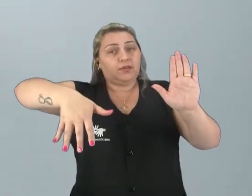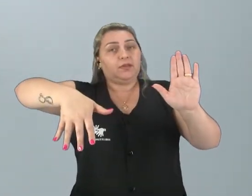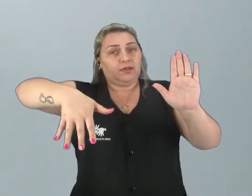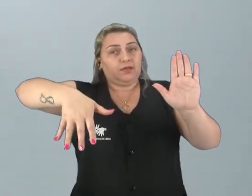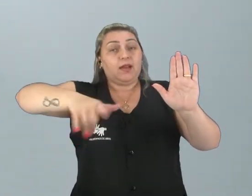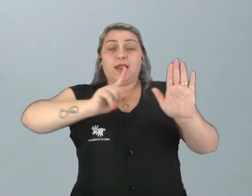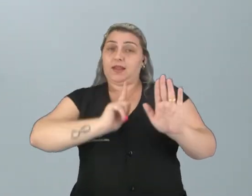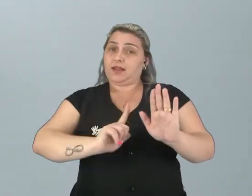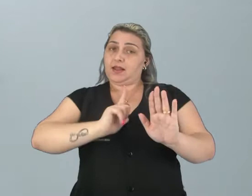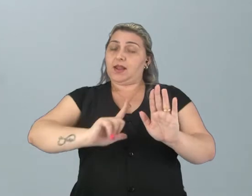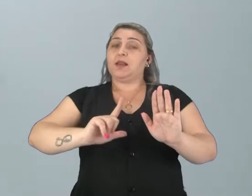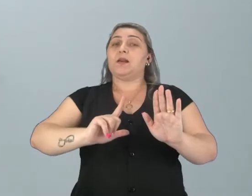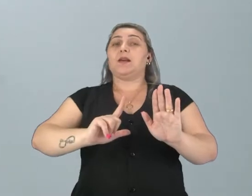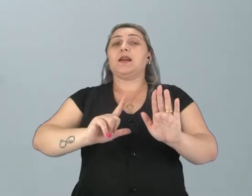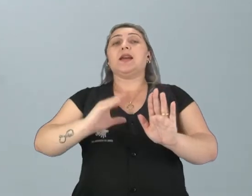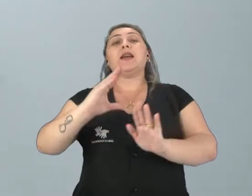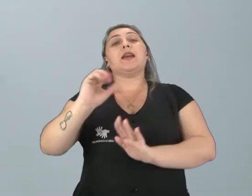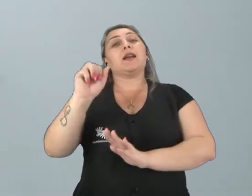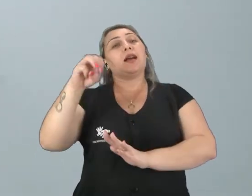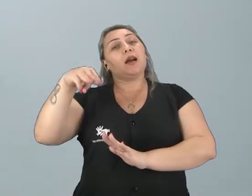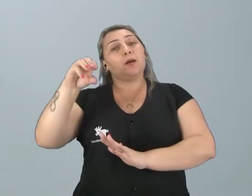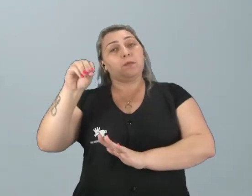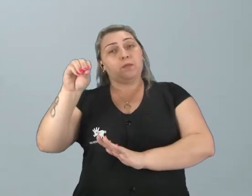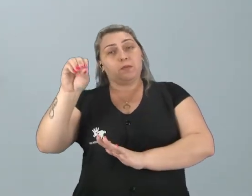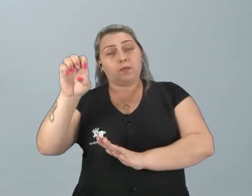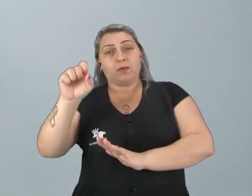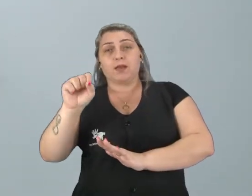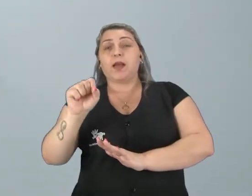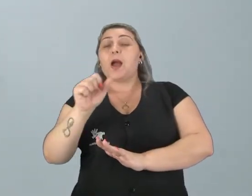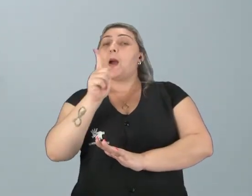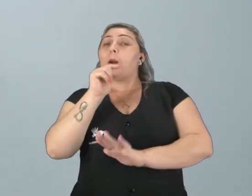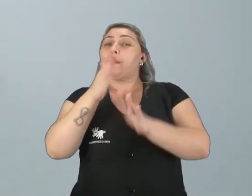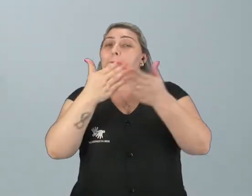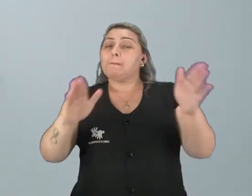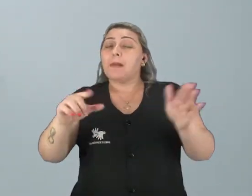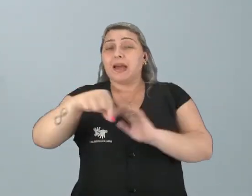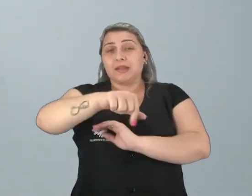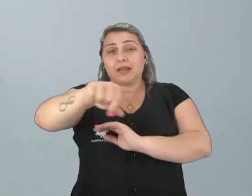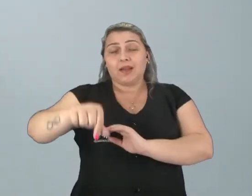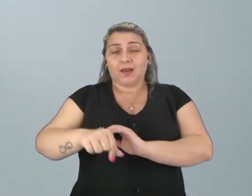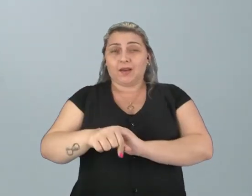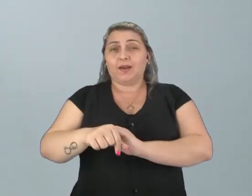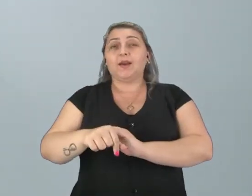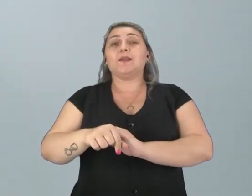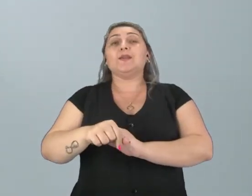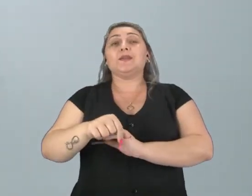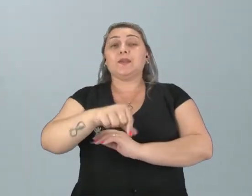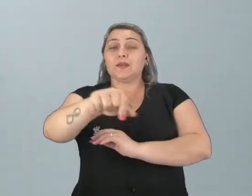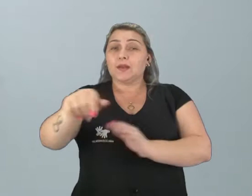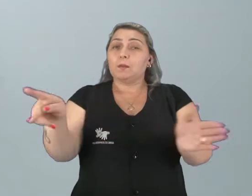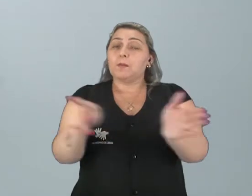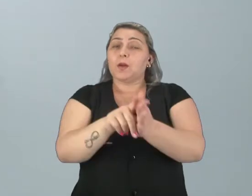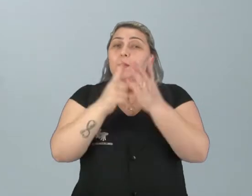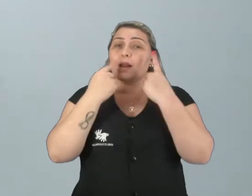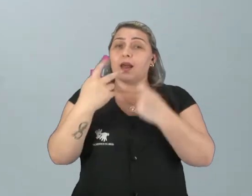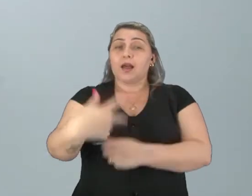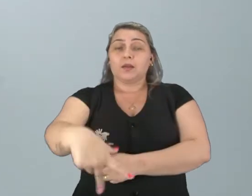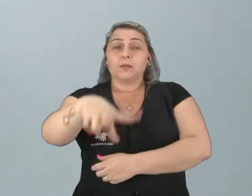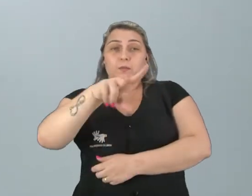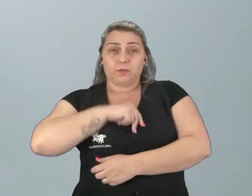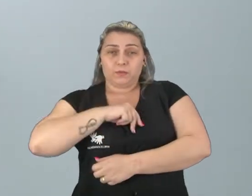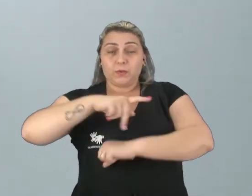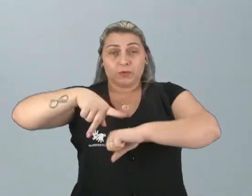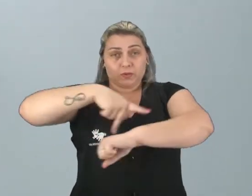pleonasmo literário, como Camões em seu poema Ó Mar Salgado, quanto do teu sal são lágrimas de